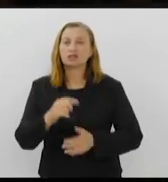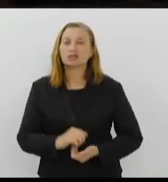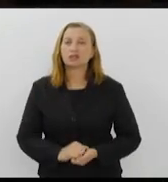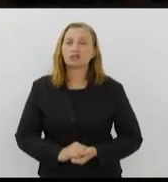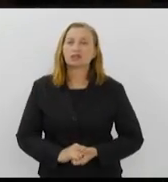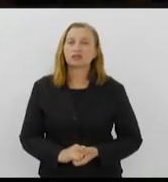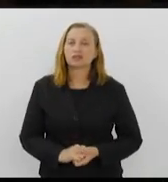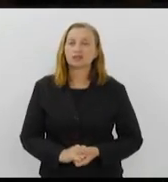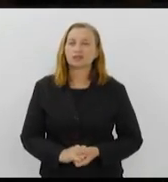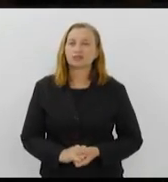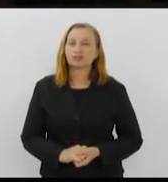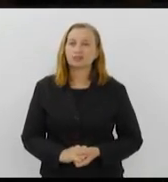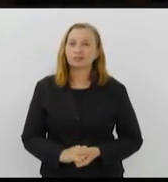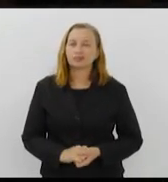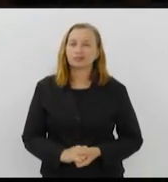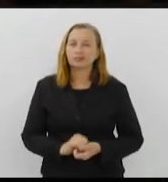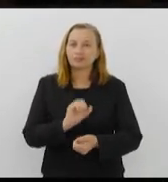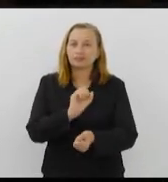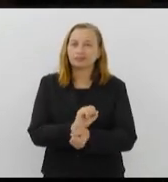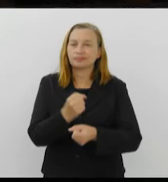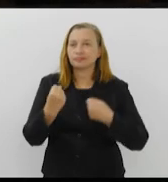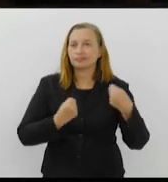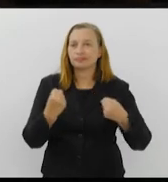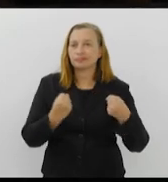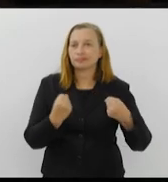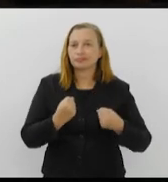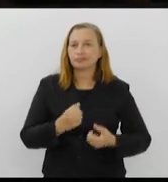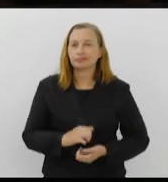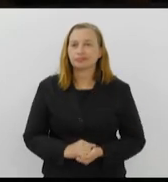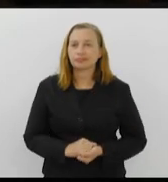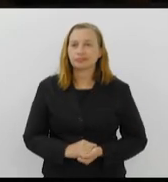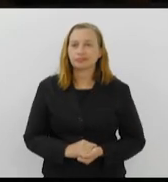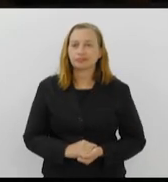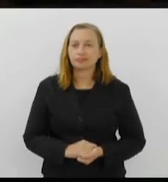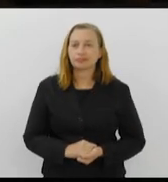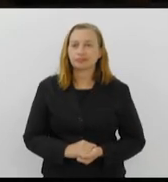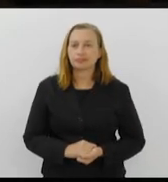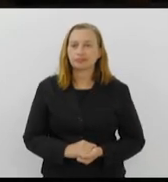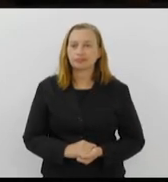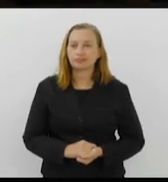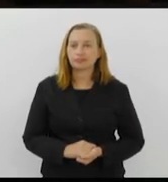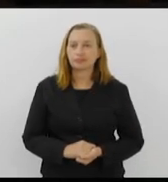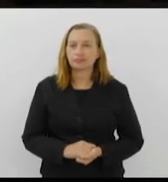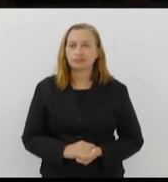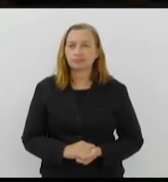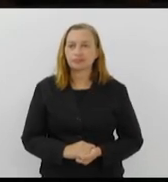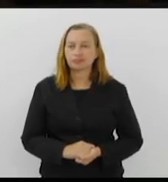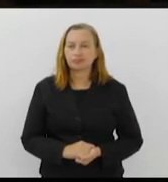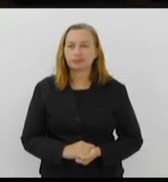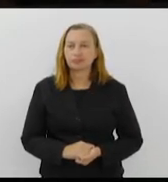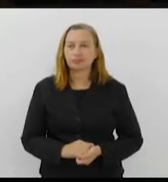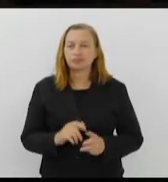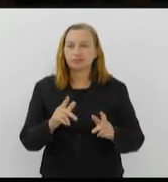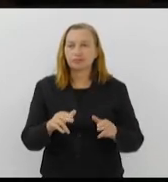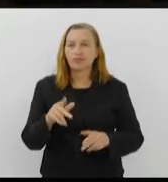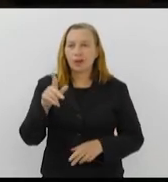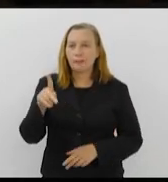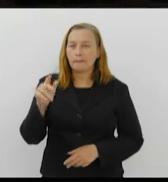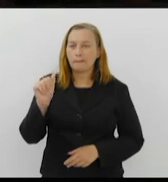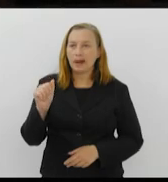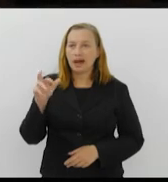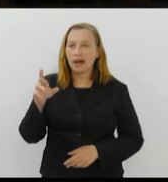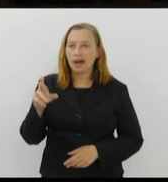imagens. Parando o veículo de passeio, como fizeram em Paracambi essa